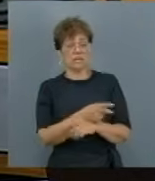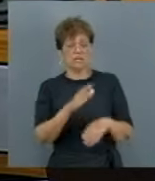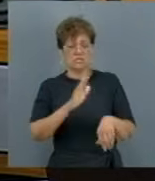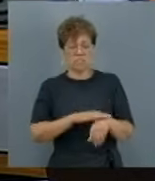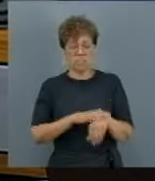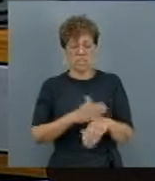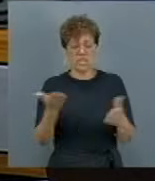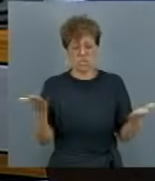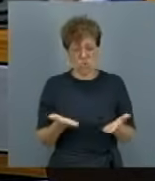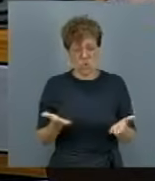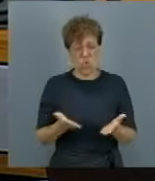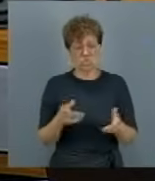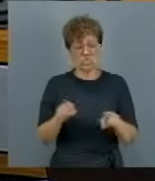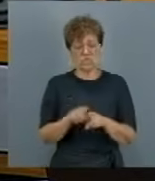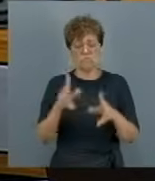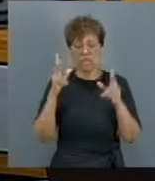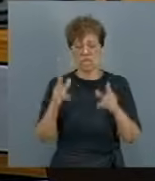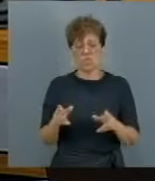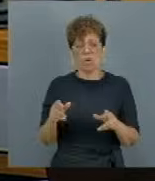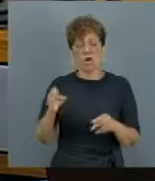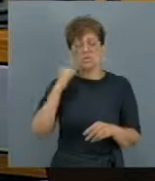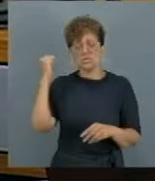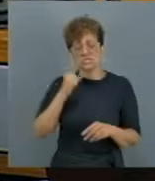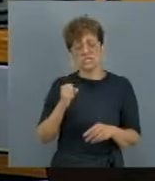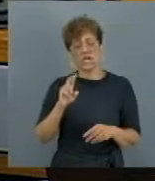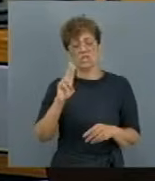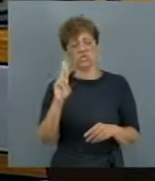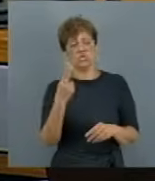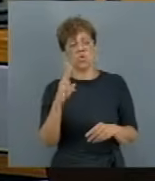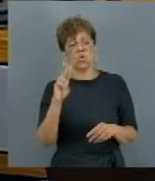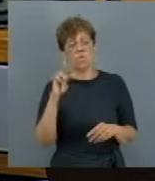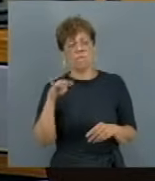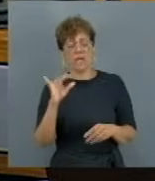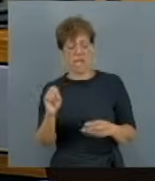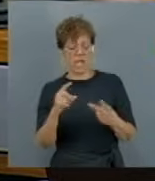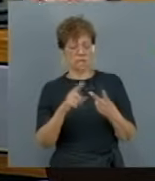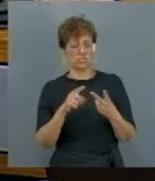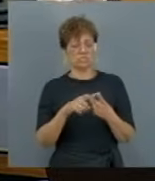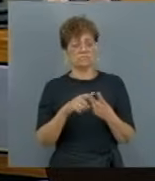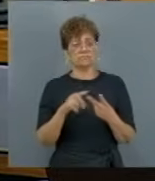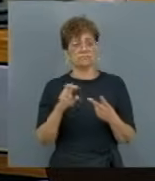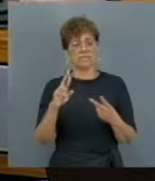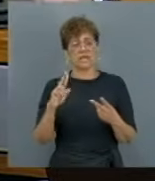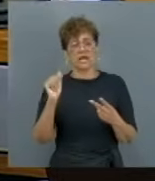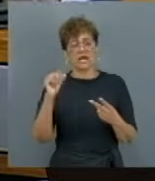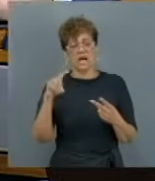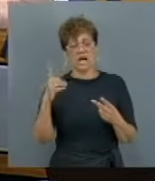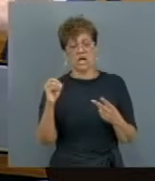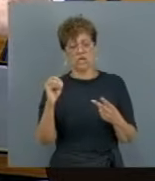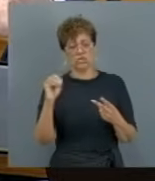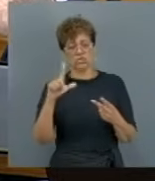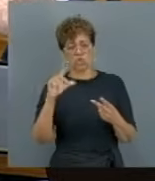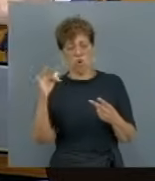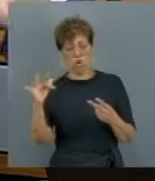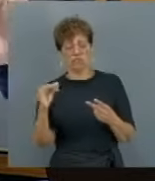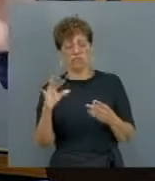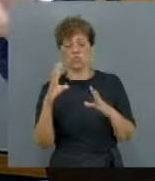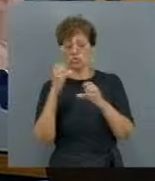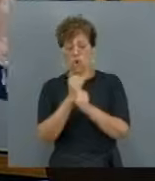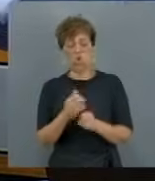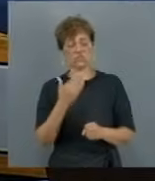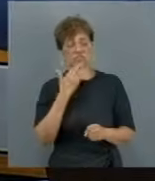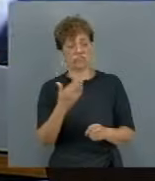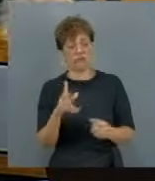hoje de situação, como o senador Humberto Costa, como o senador Randolfo Rodrigues, todos favoráveis à manutenção do voto do